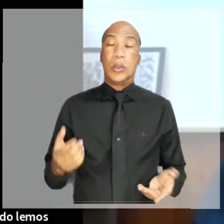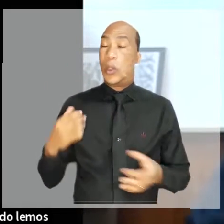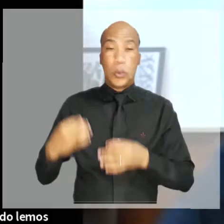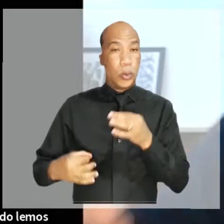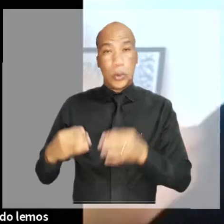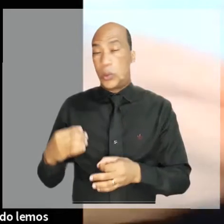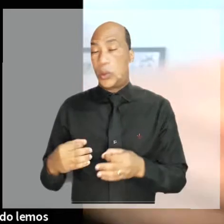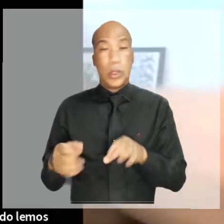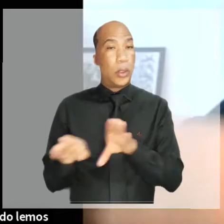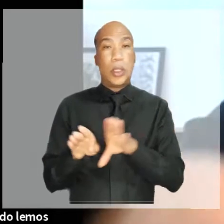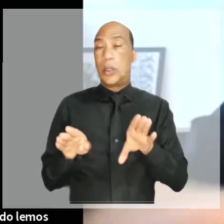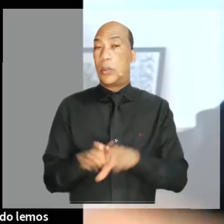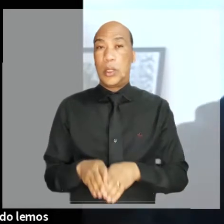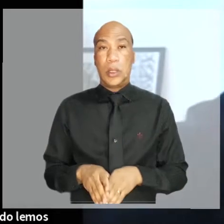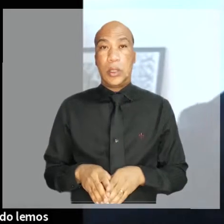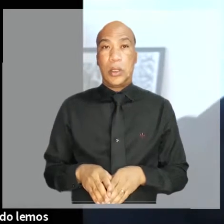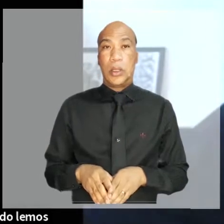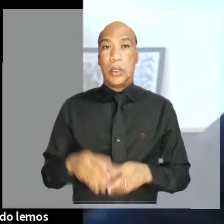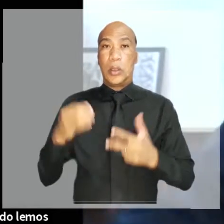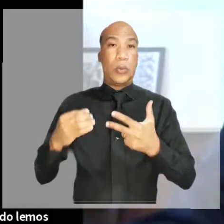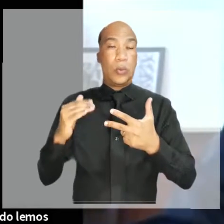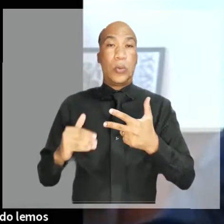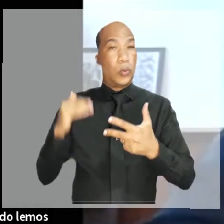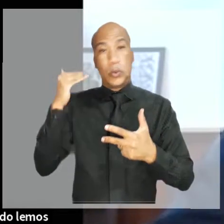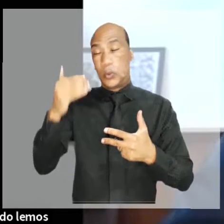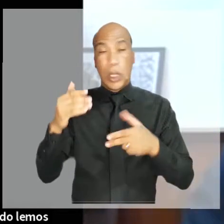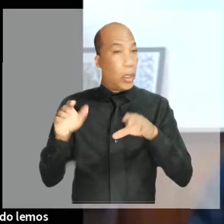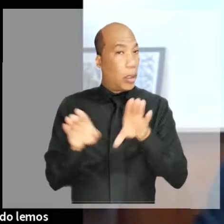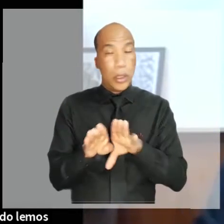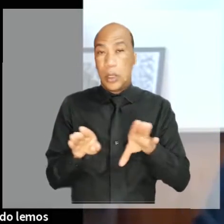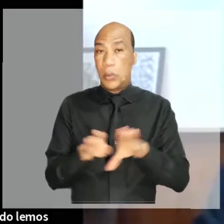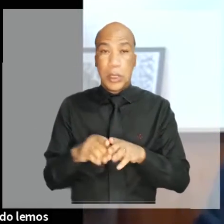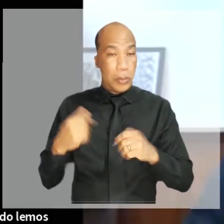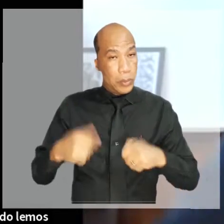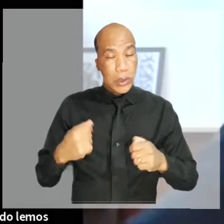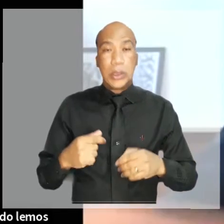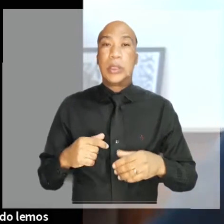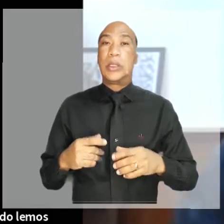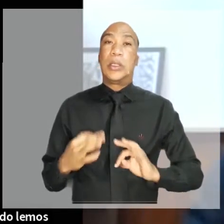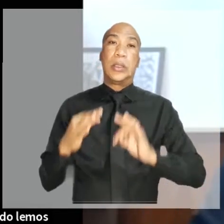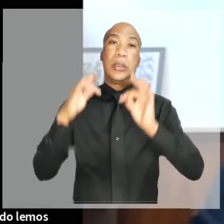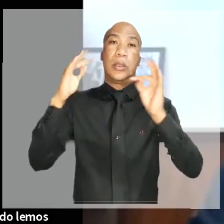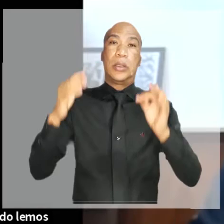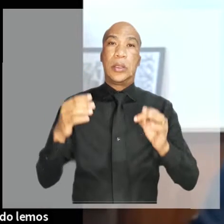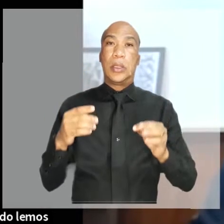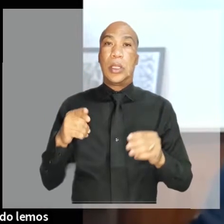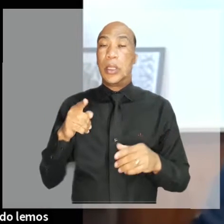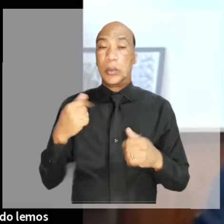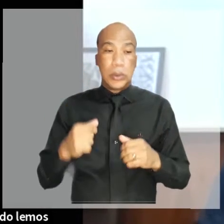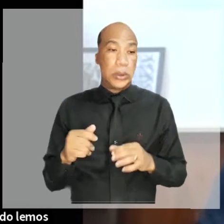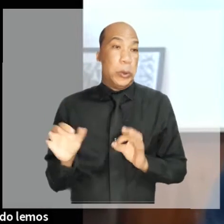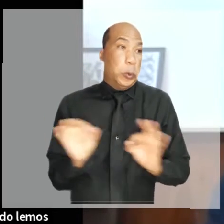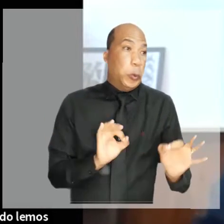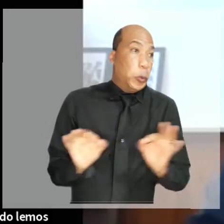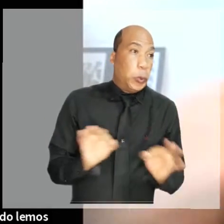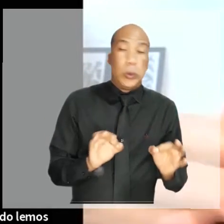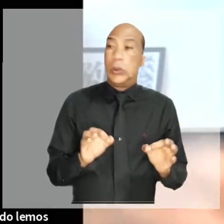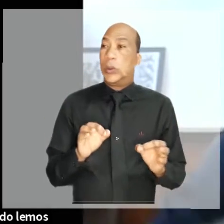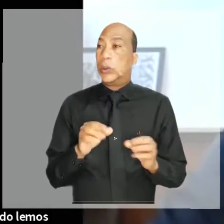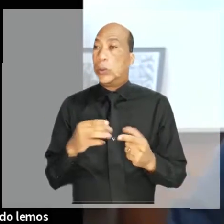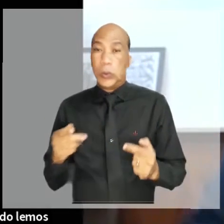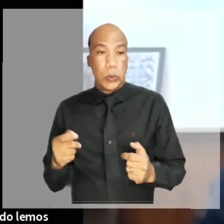transição. Se o judiciário não estiver digitalmente presente na vida das pessoas, resolvendo os conflitos ali de forma